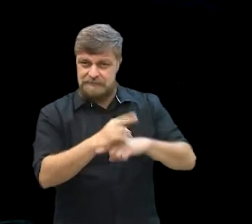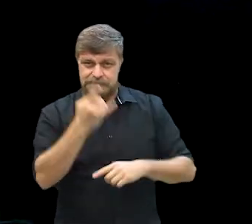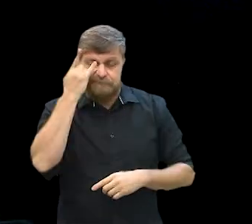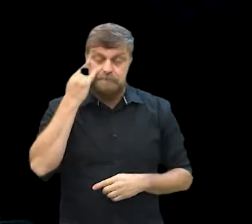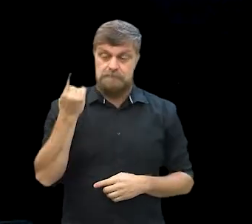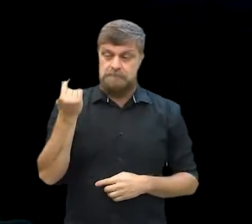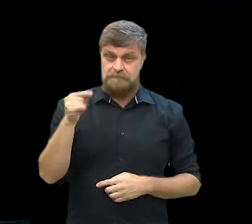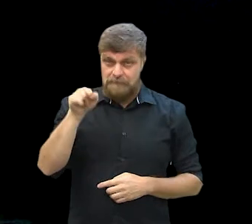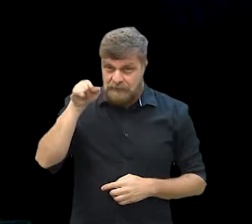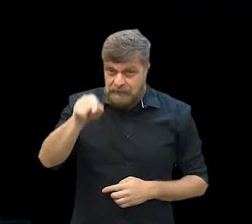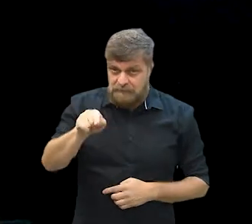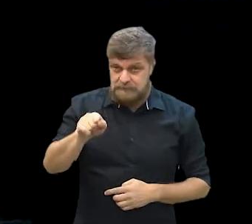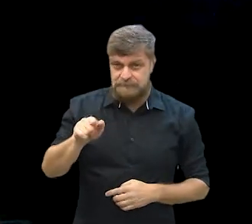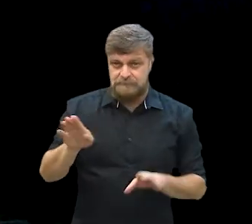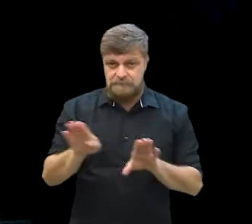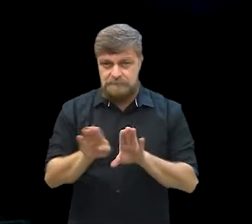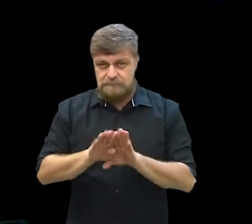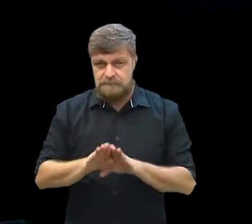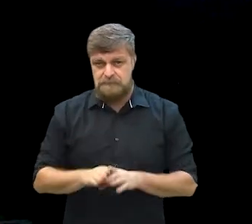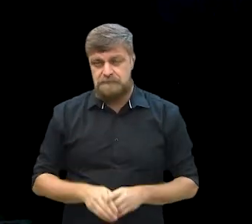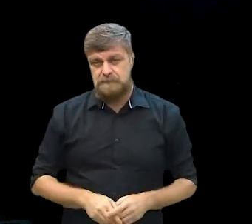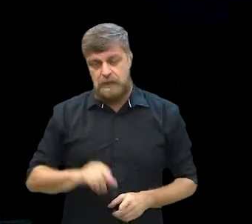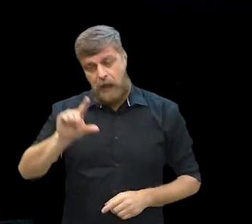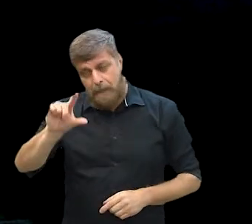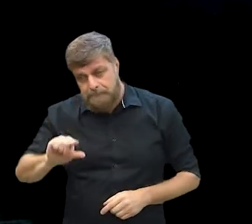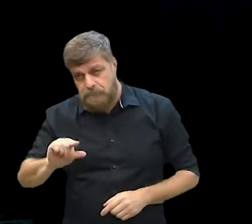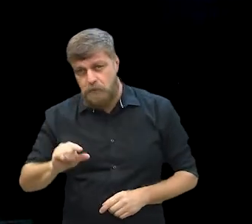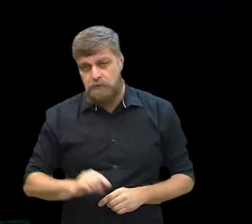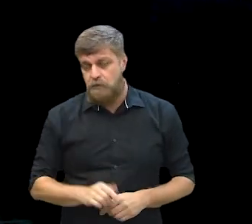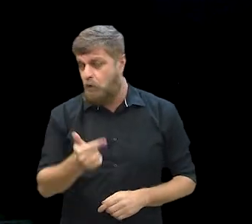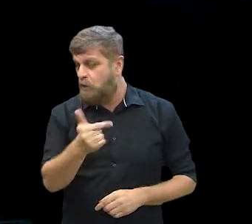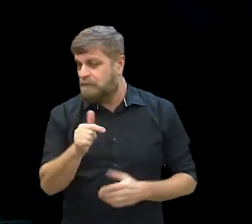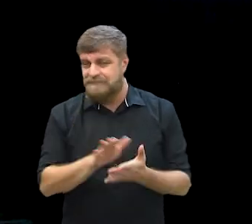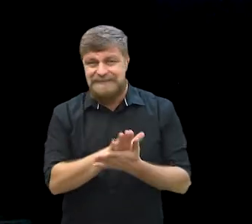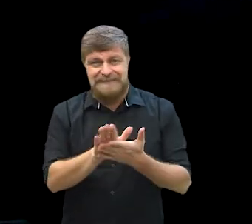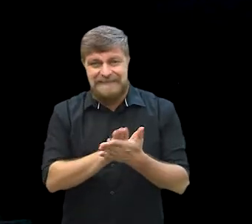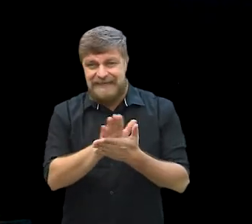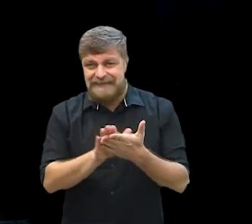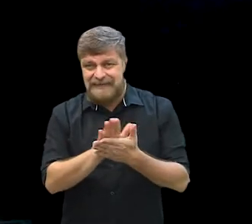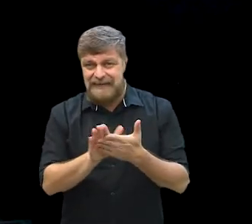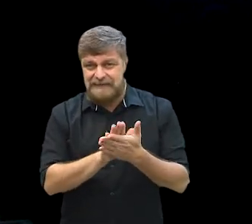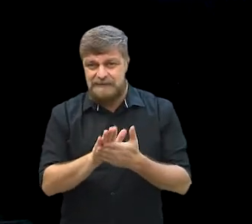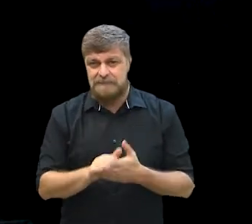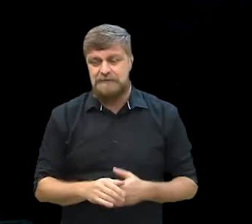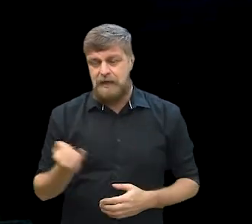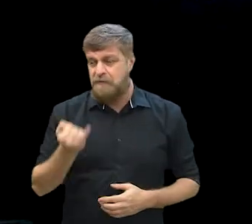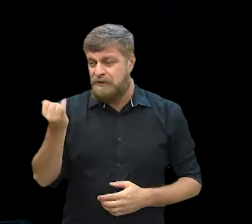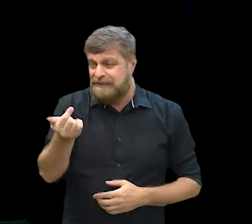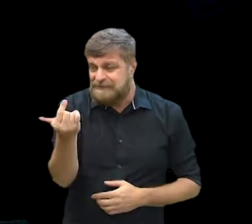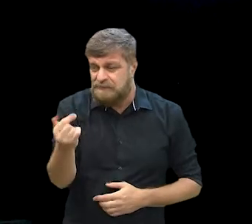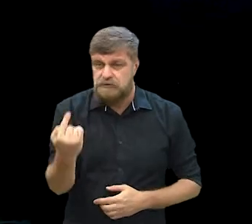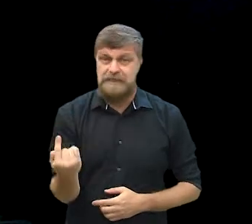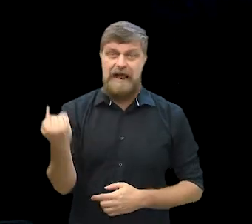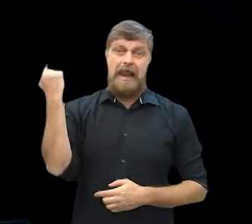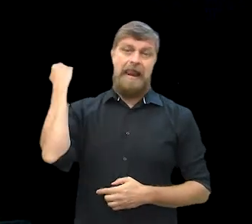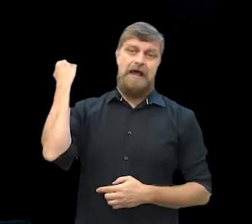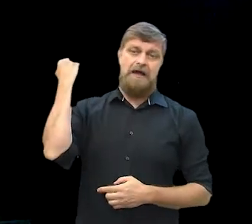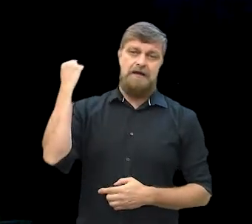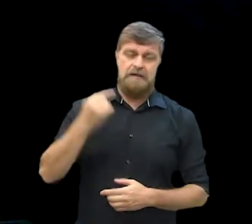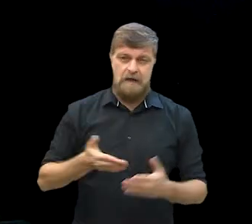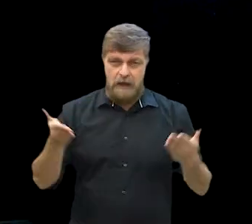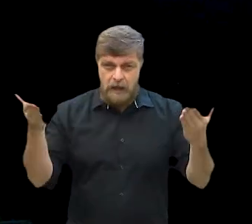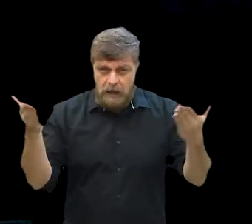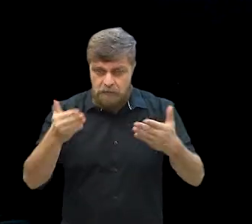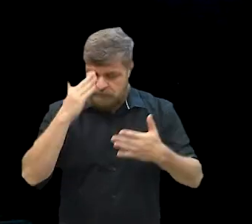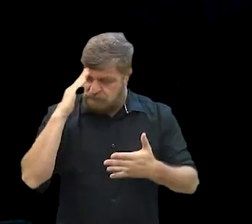um novo faturamento que você ou tinha um faturamento menor ou que não tinha representatividade nenhuma para você no